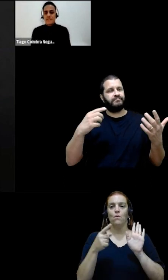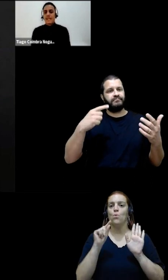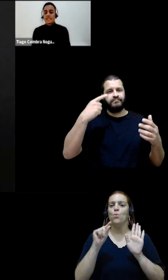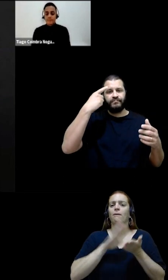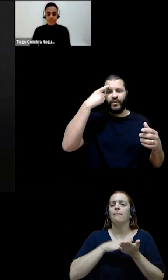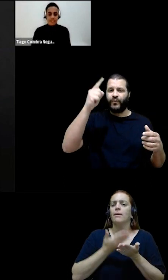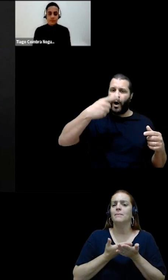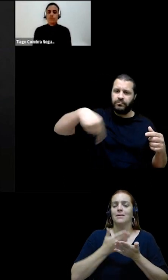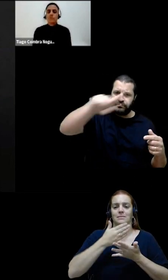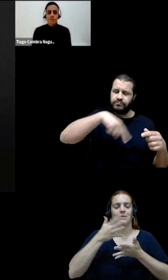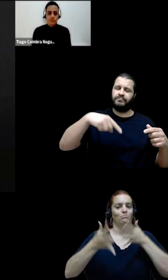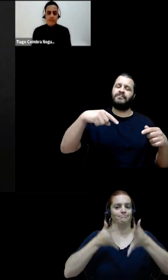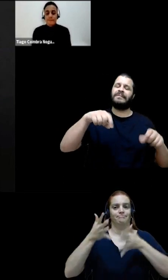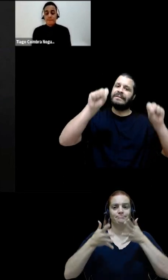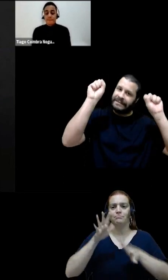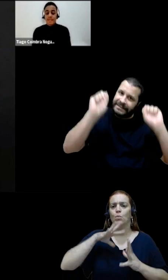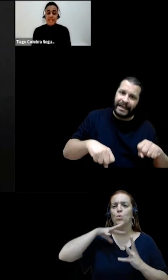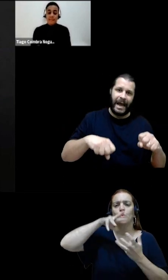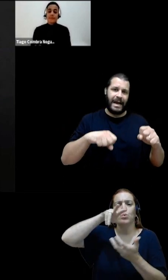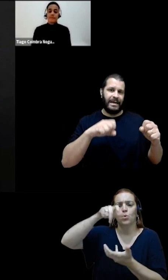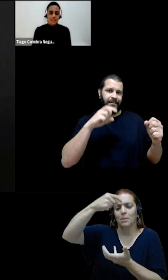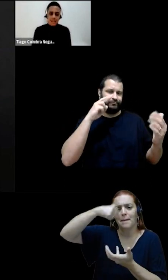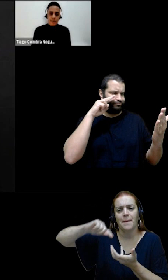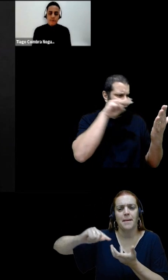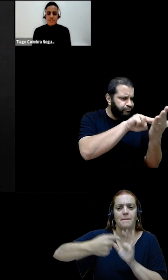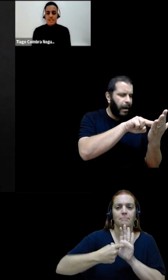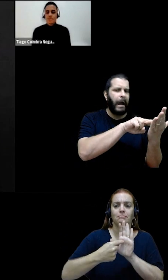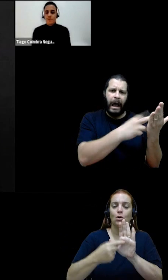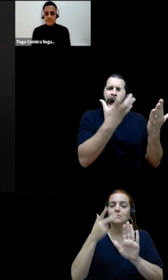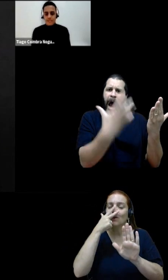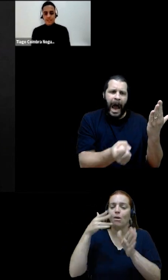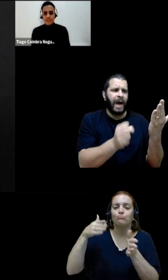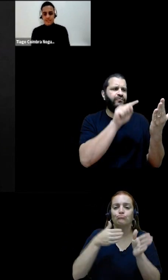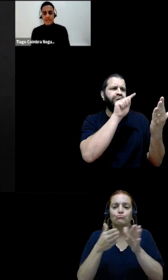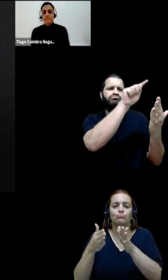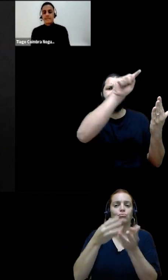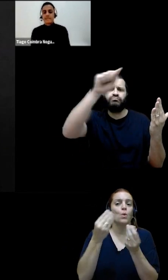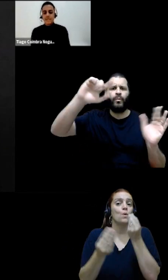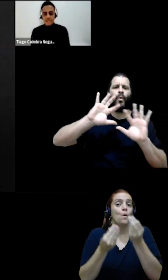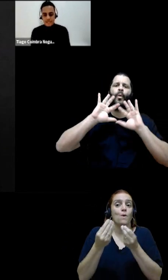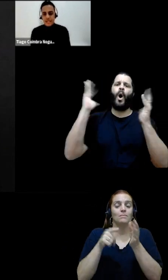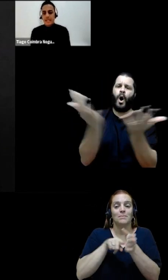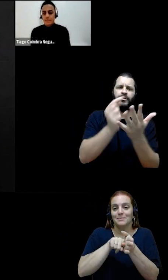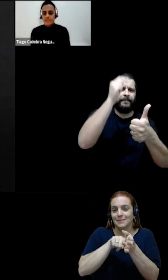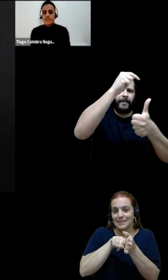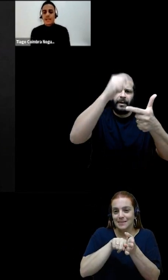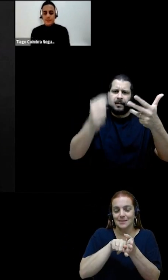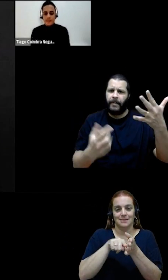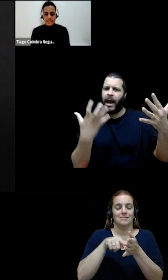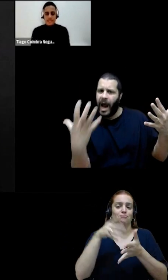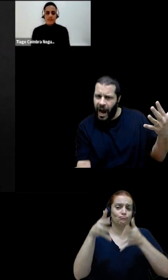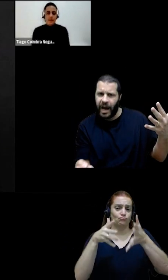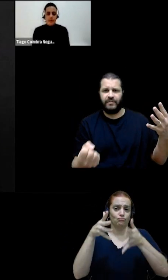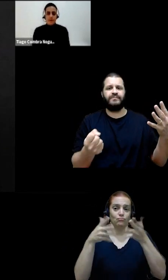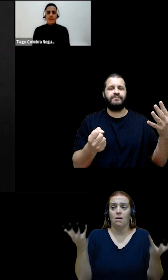língua de sinais em todo o mundo, né? E ele aponta algumas direções relacionadas a pesquisas em língua de sinais, como